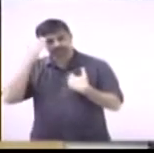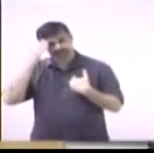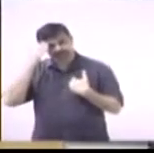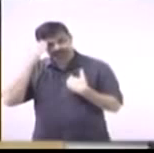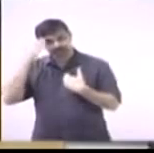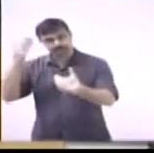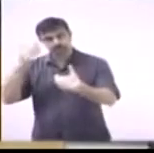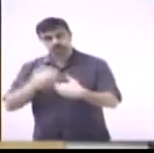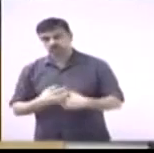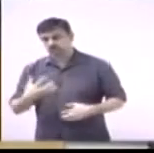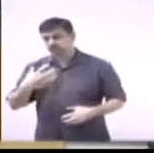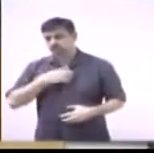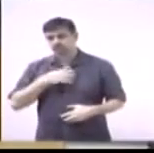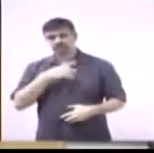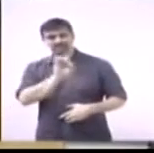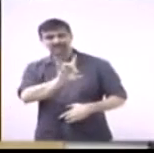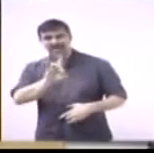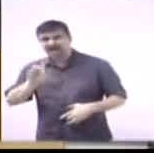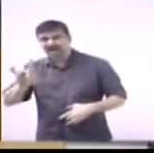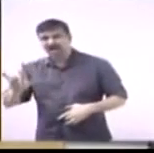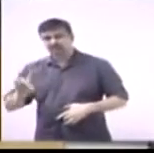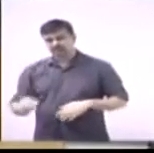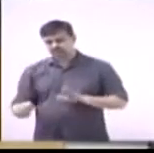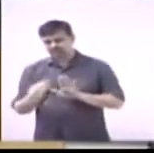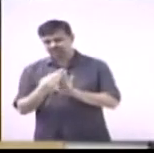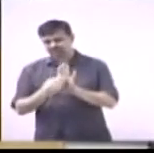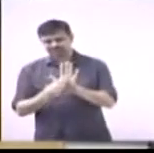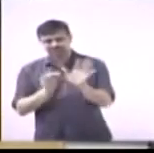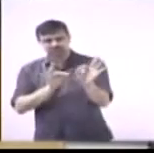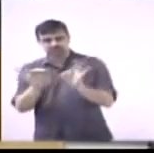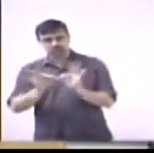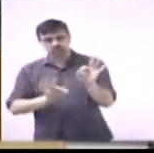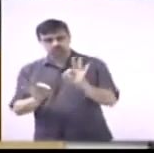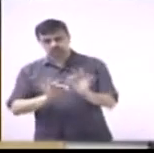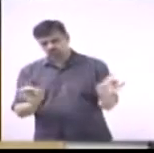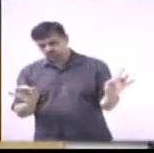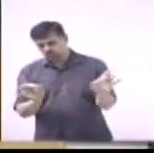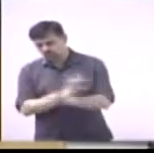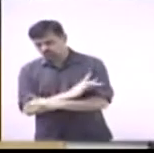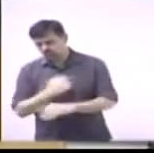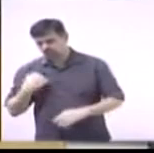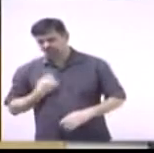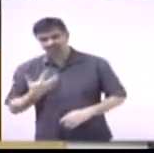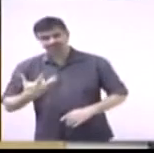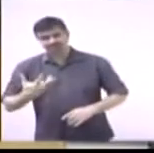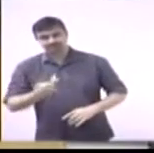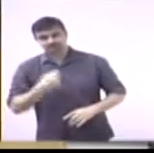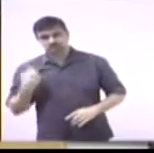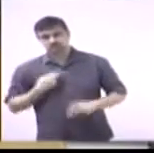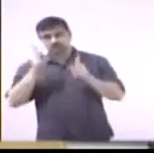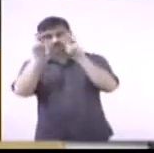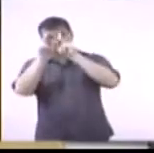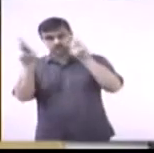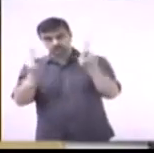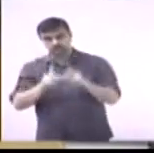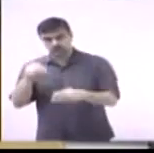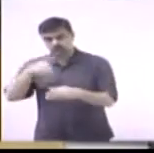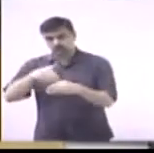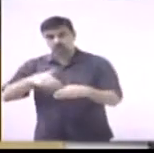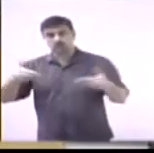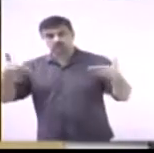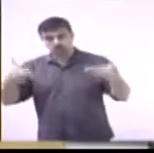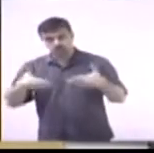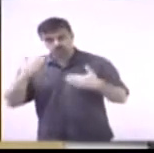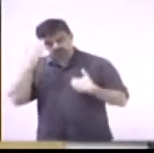que de uma forma ou de outra contribuíram para que esse projeto acabasse dessa forma e nós acabássemos em paz para poder votar ele aqui hoje.